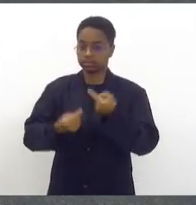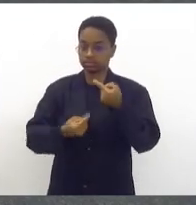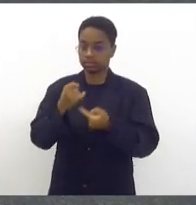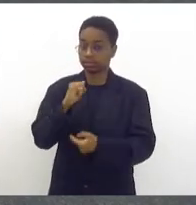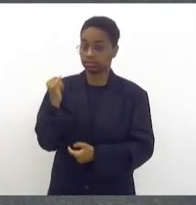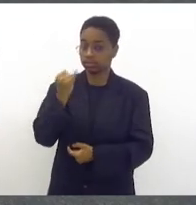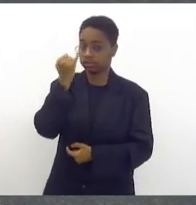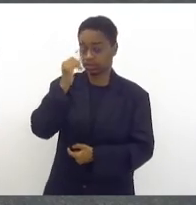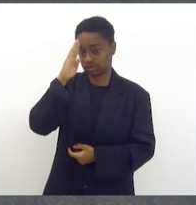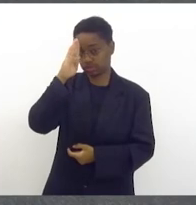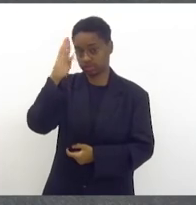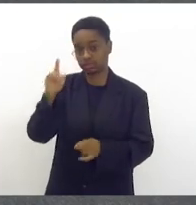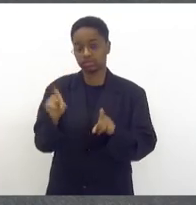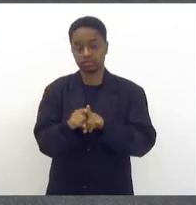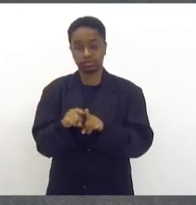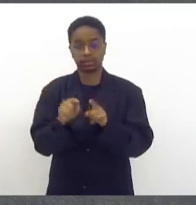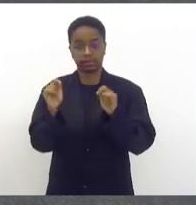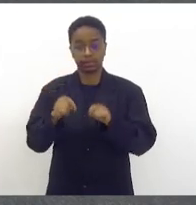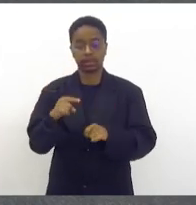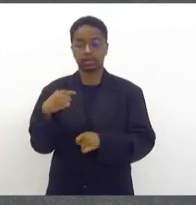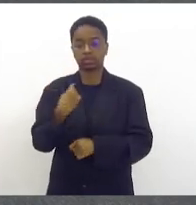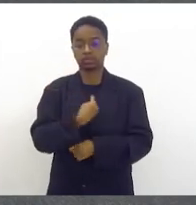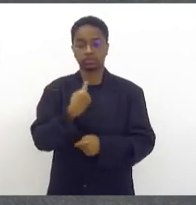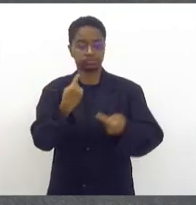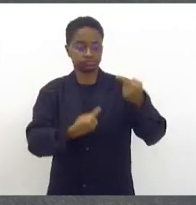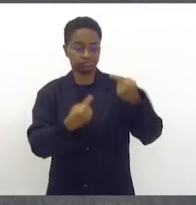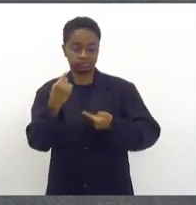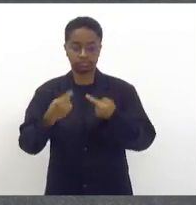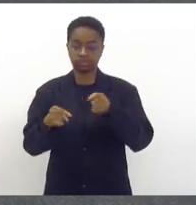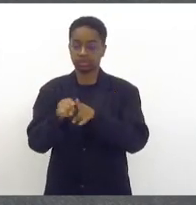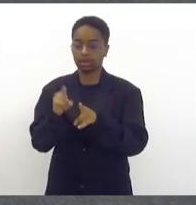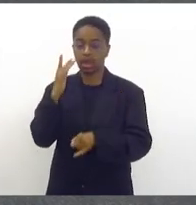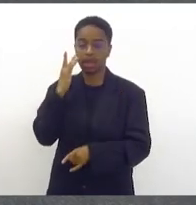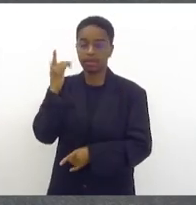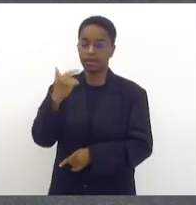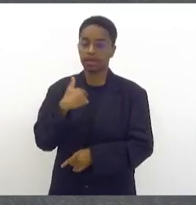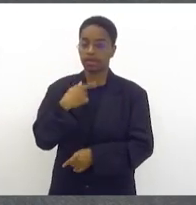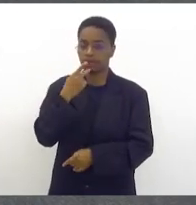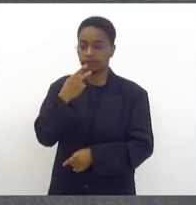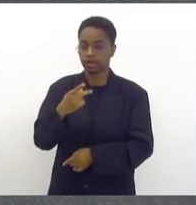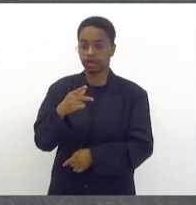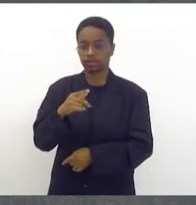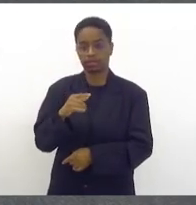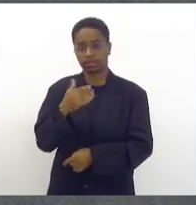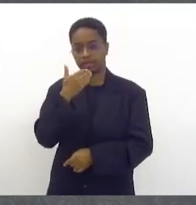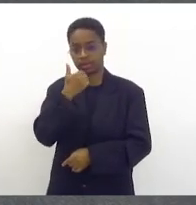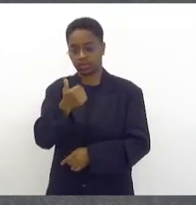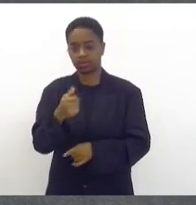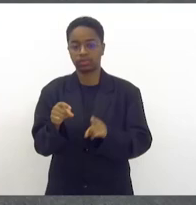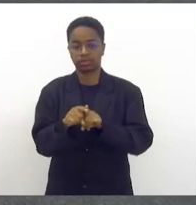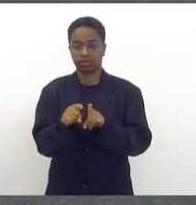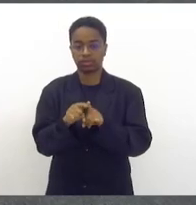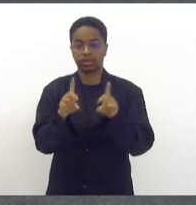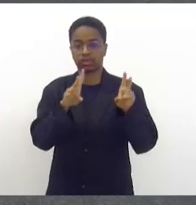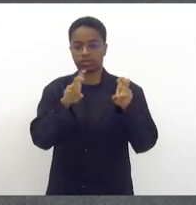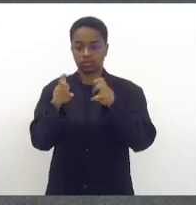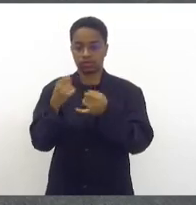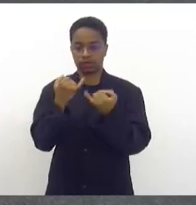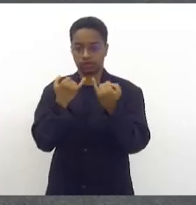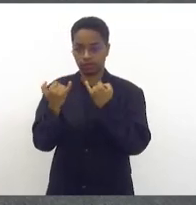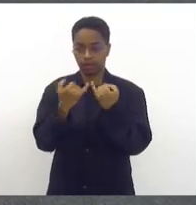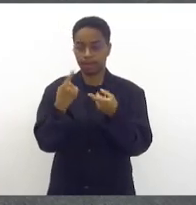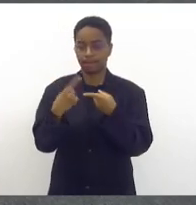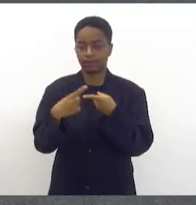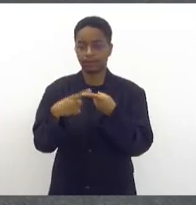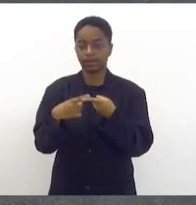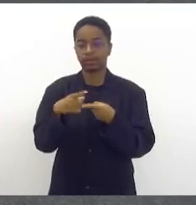e fundamental para que todos nós possamos fazer. Amanhã falarei um pouco mais, inclusive, com relação a esses dados, já que